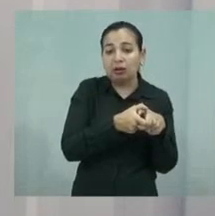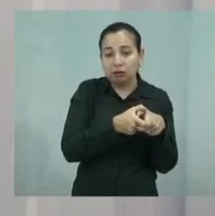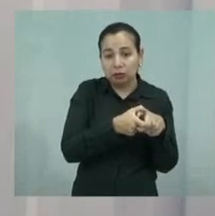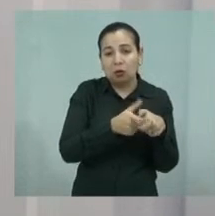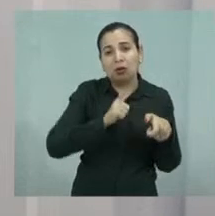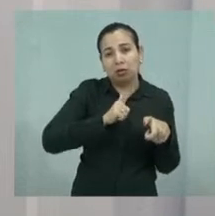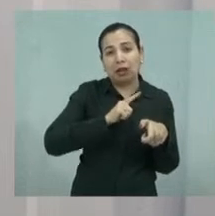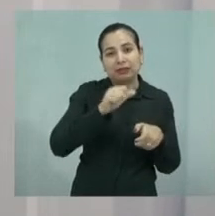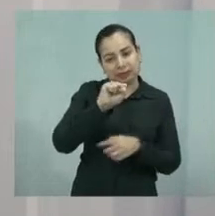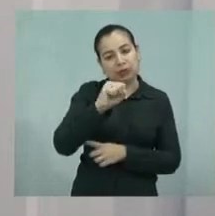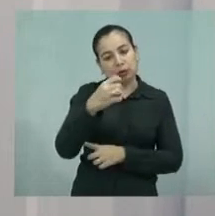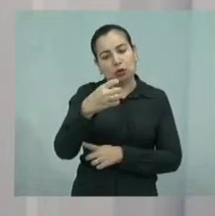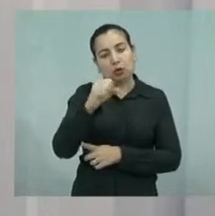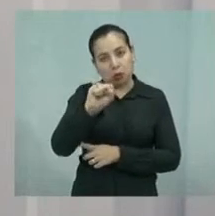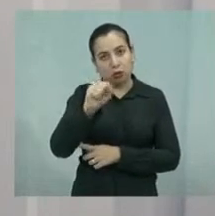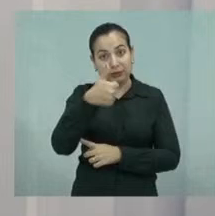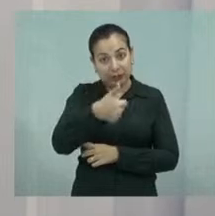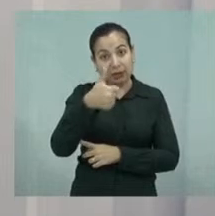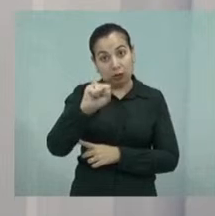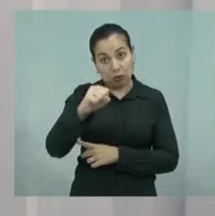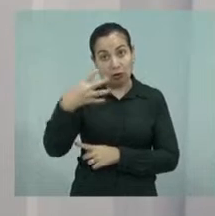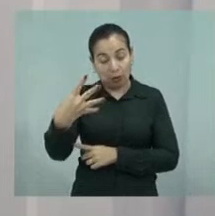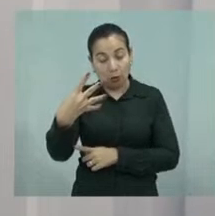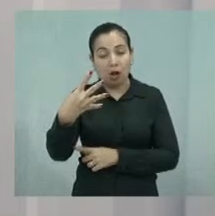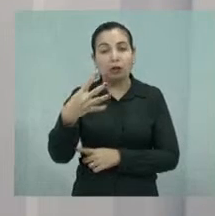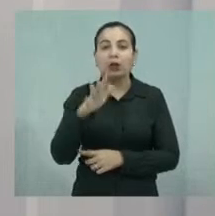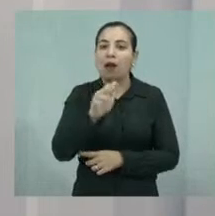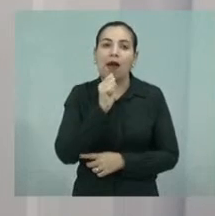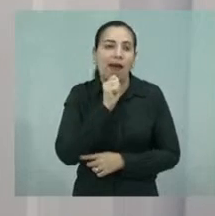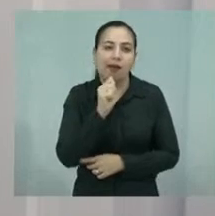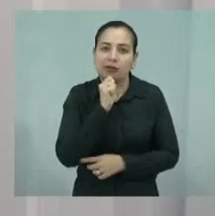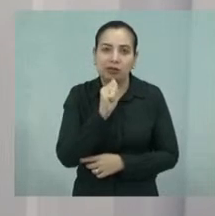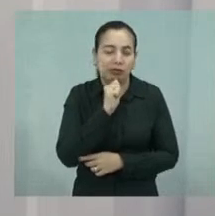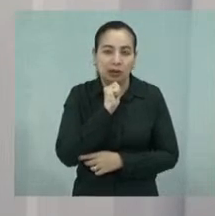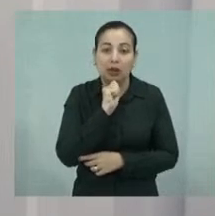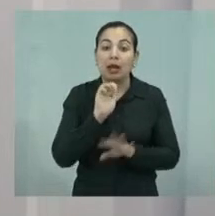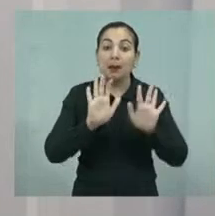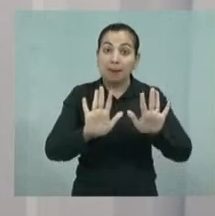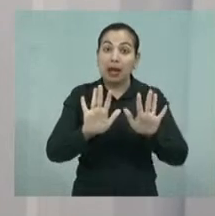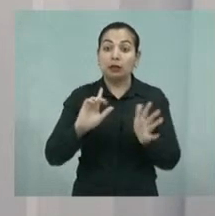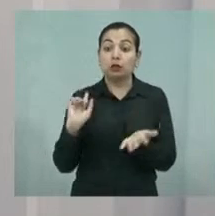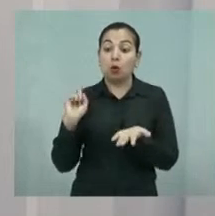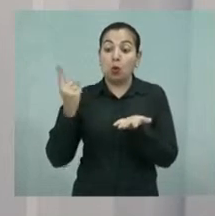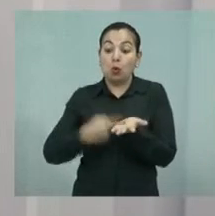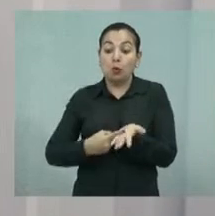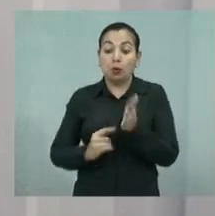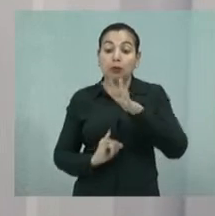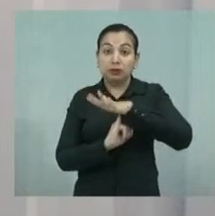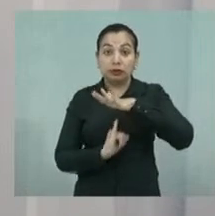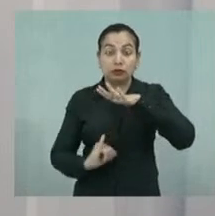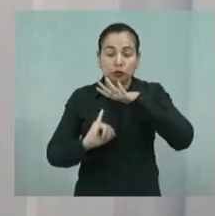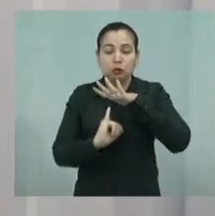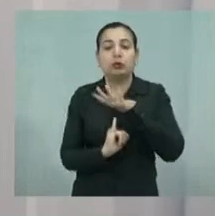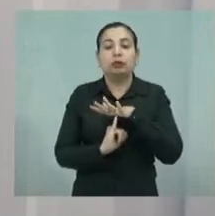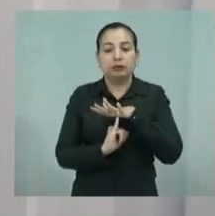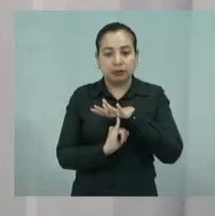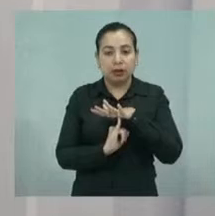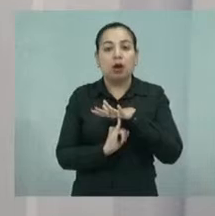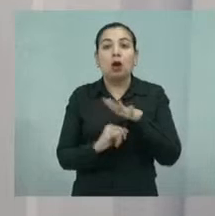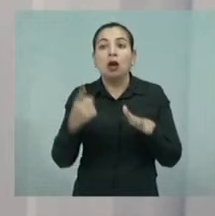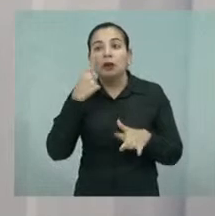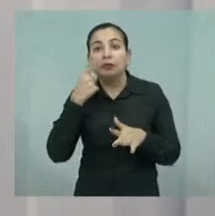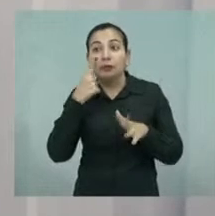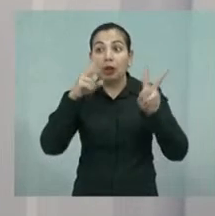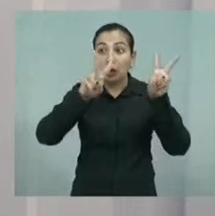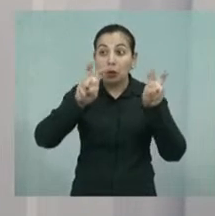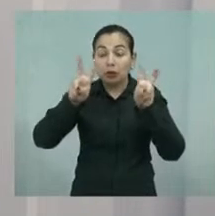temos 184, ela ainda não é uma realidade, mas o compromisso das instituições quando abordam esses